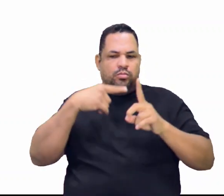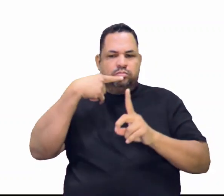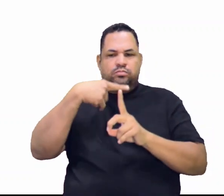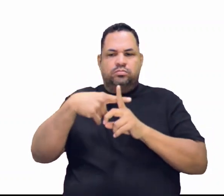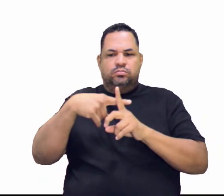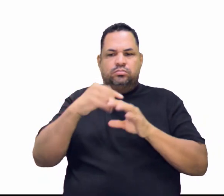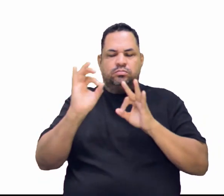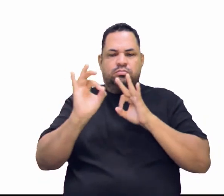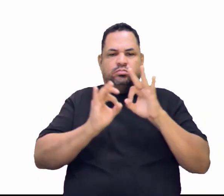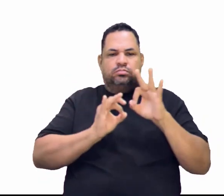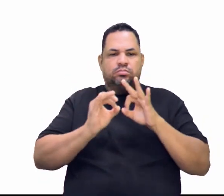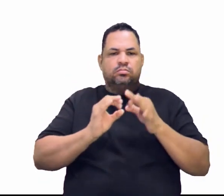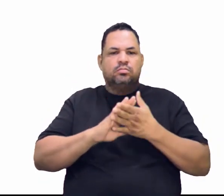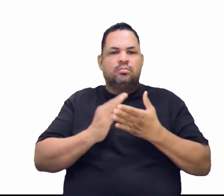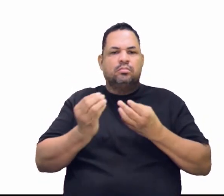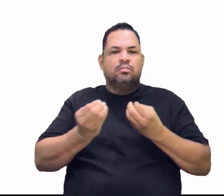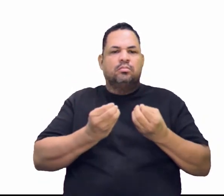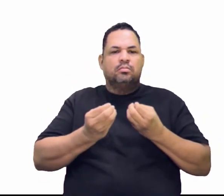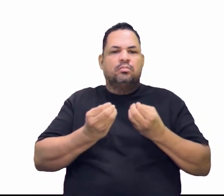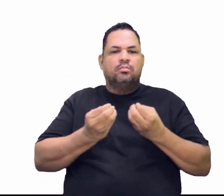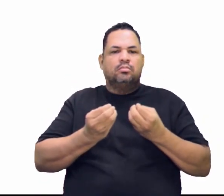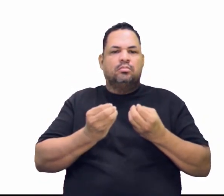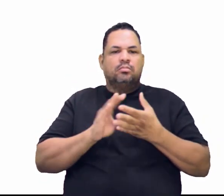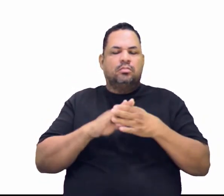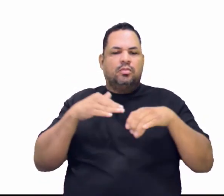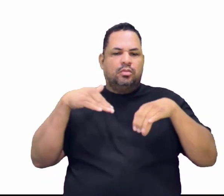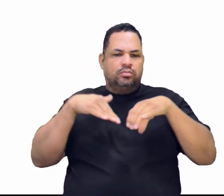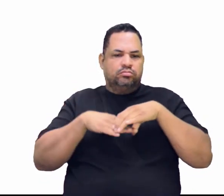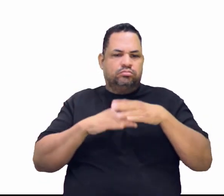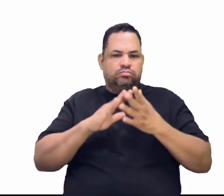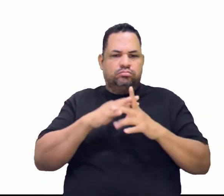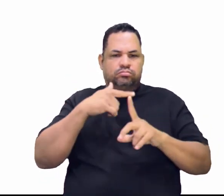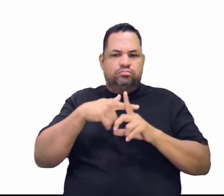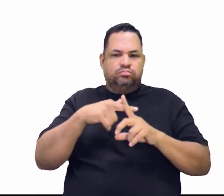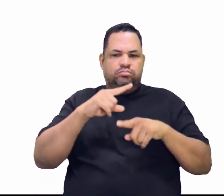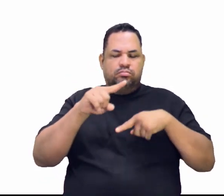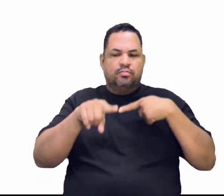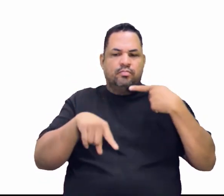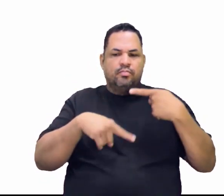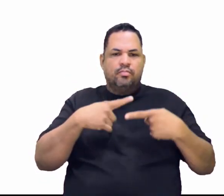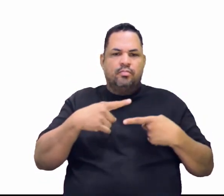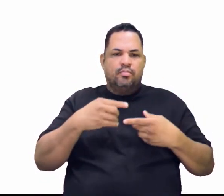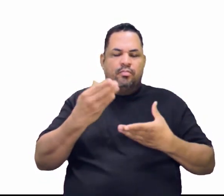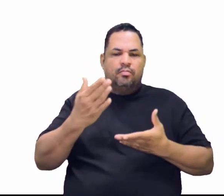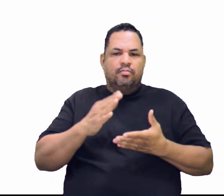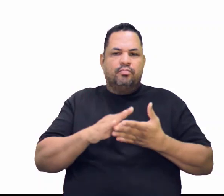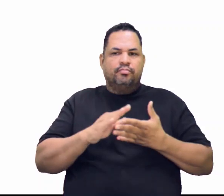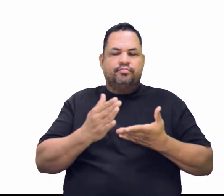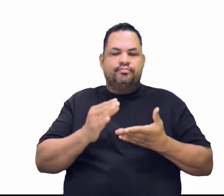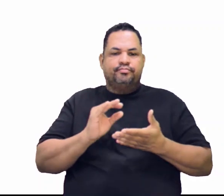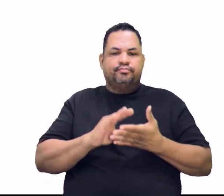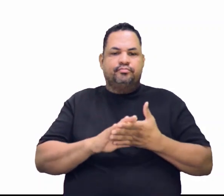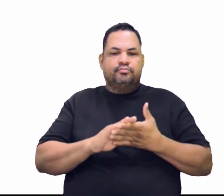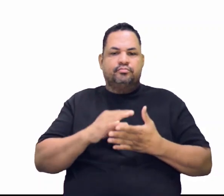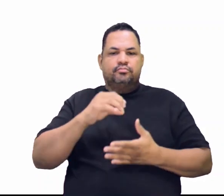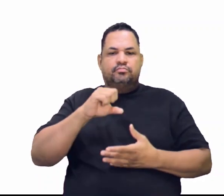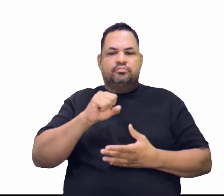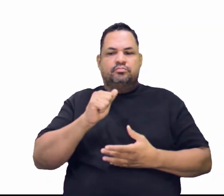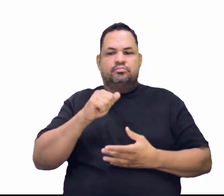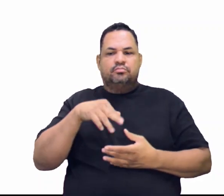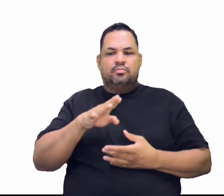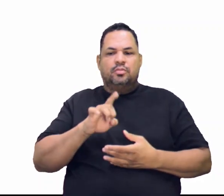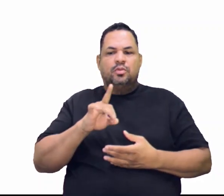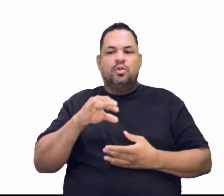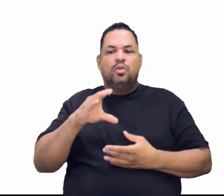o modo de como eles eram enterrados dentro dessas urnas. Isso aí é lá em Santo Antônio